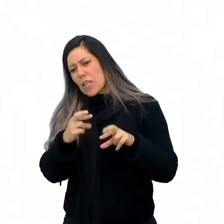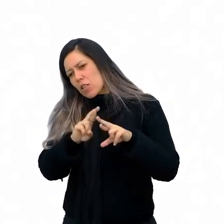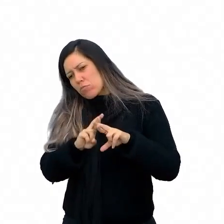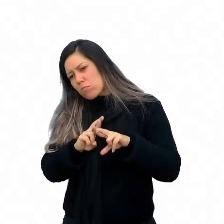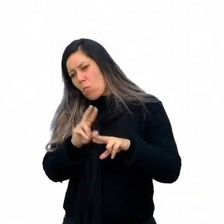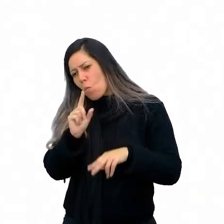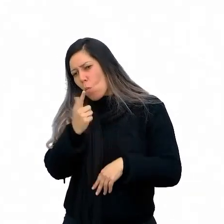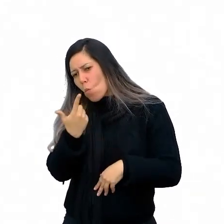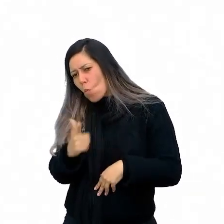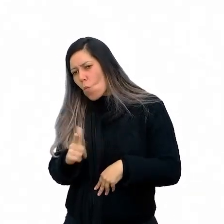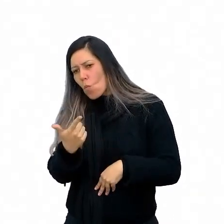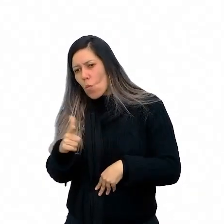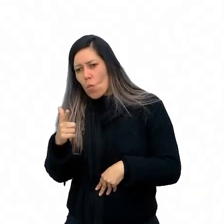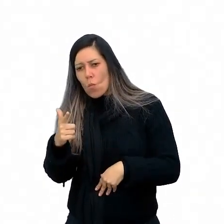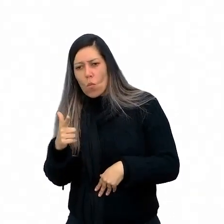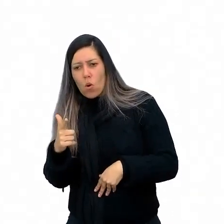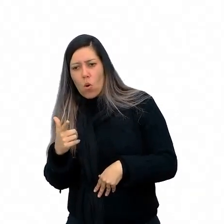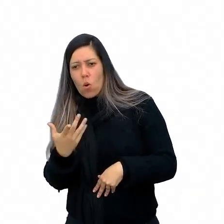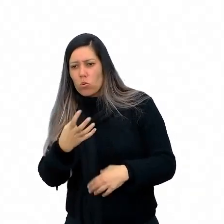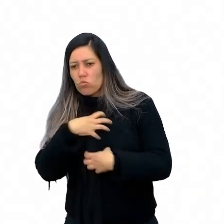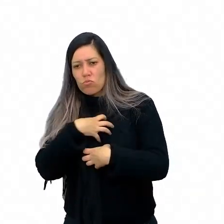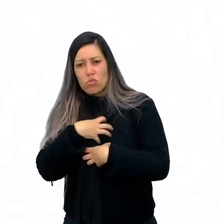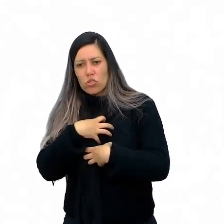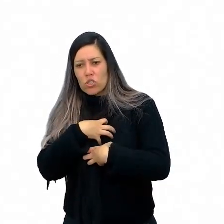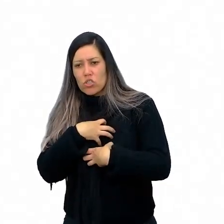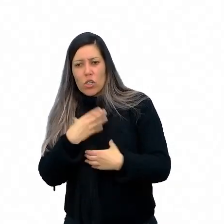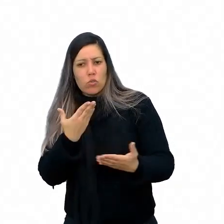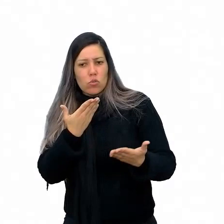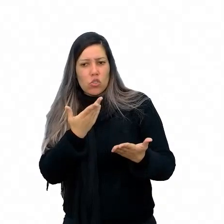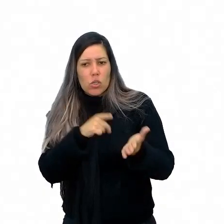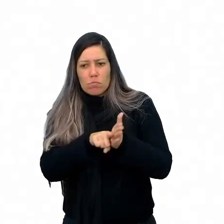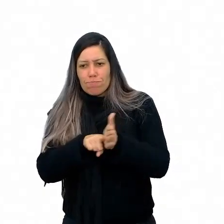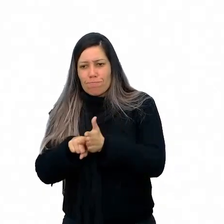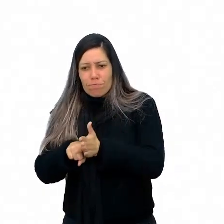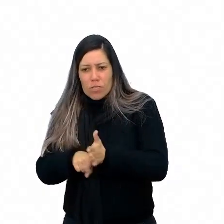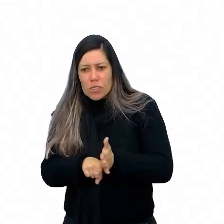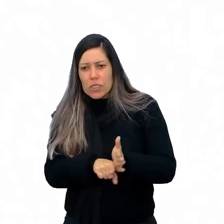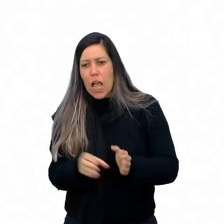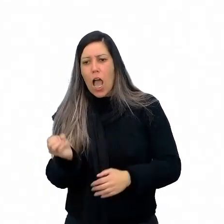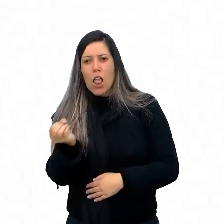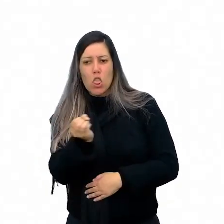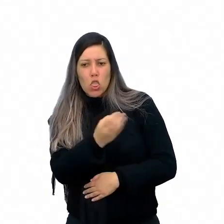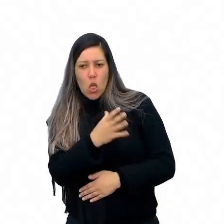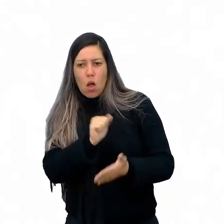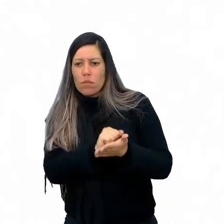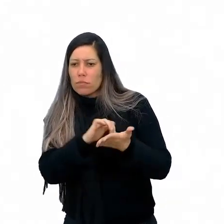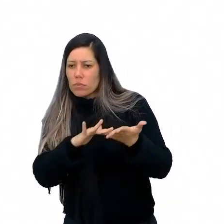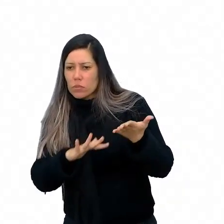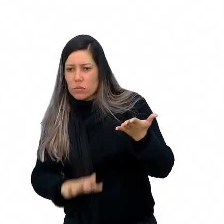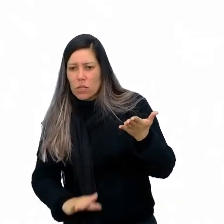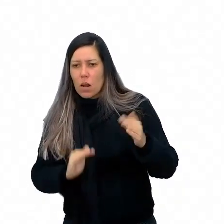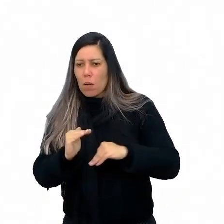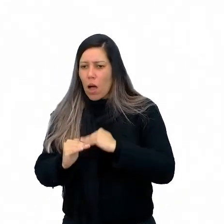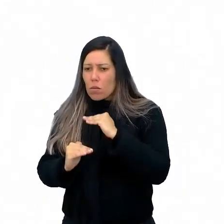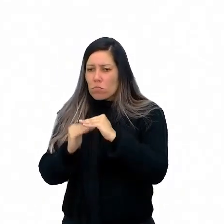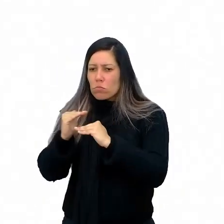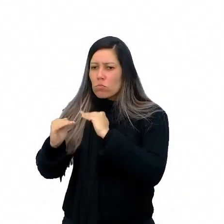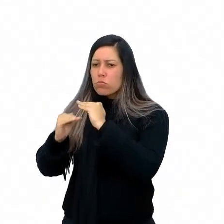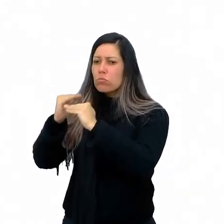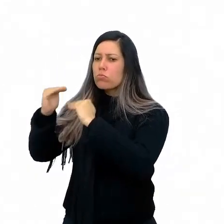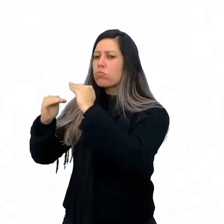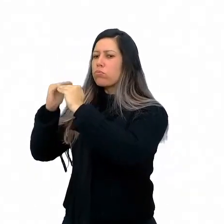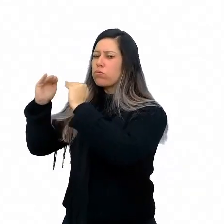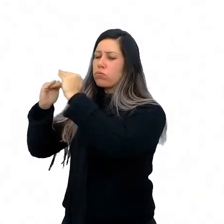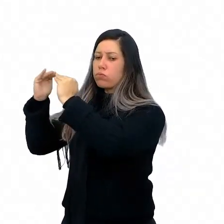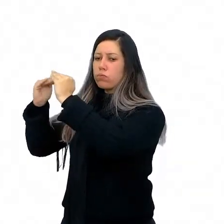viés. E a ciência está aí, é para isso mesmo, é para contradição, é para novas propostas, é para o aperfeiçoamento de modelos, etc. e tal,